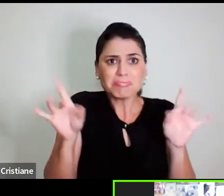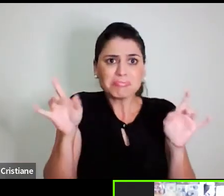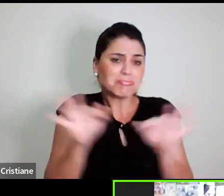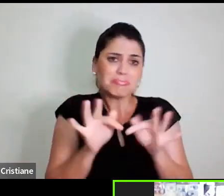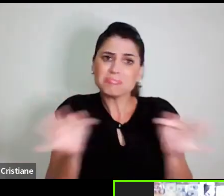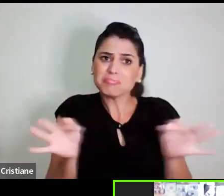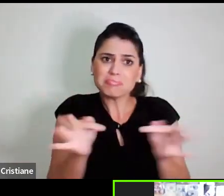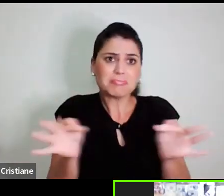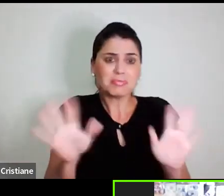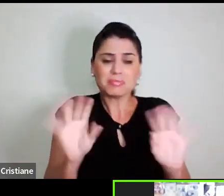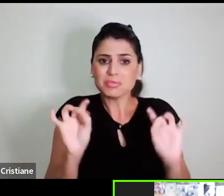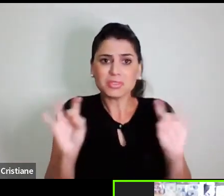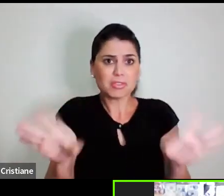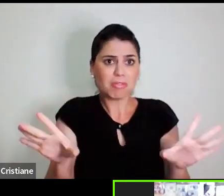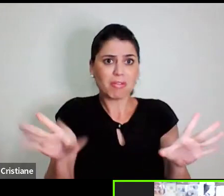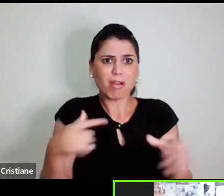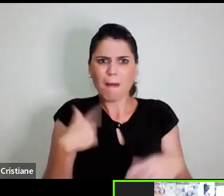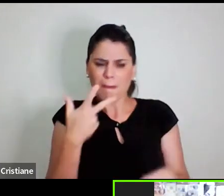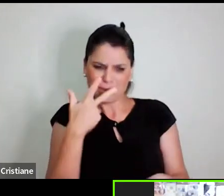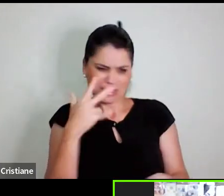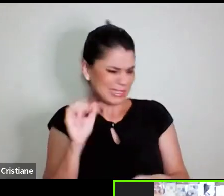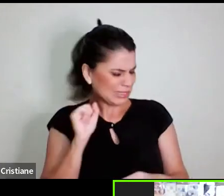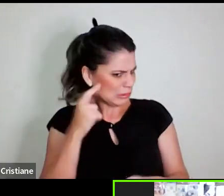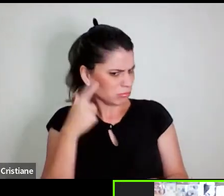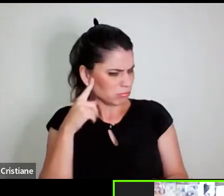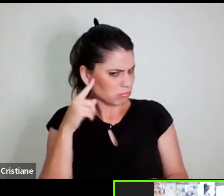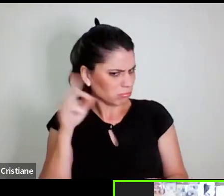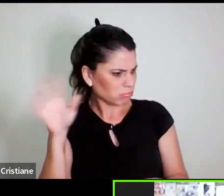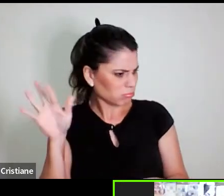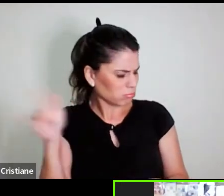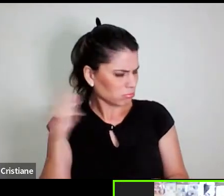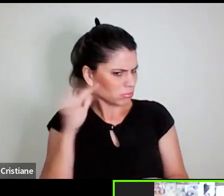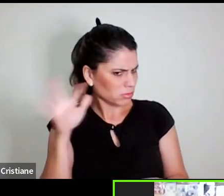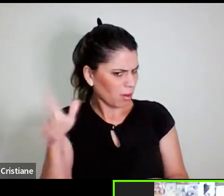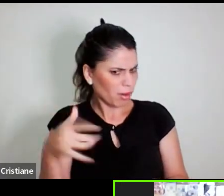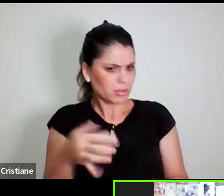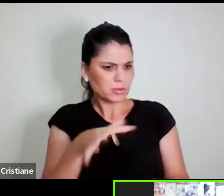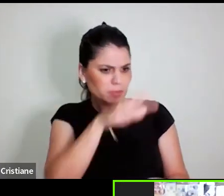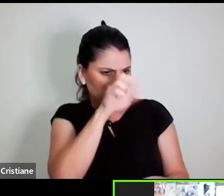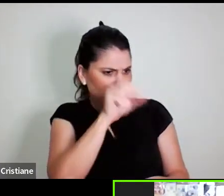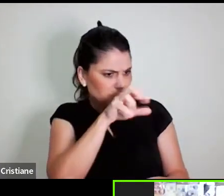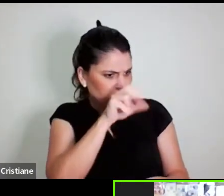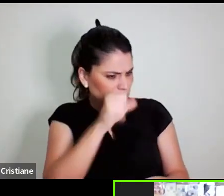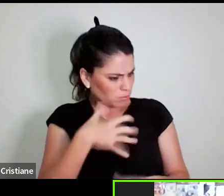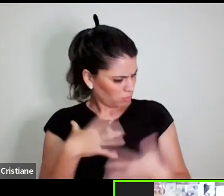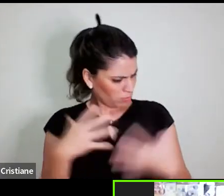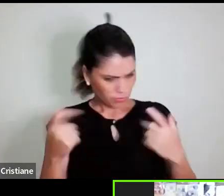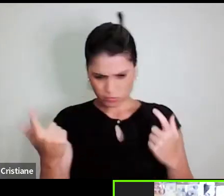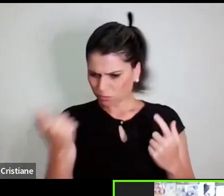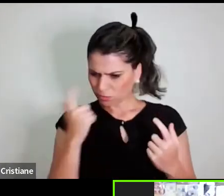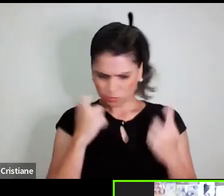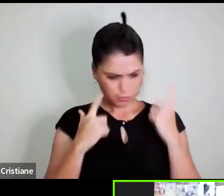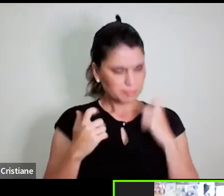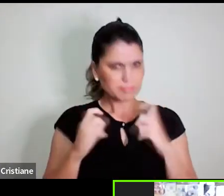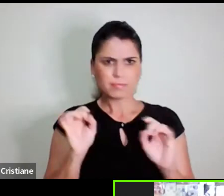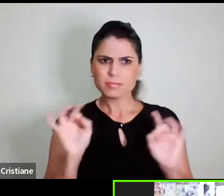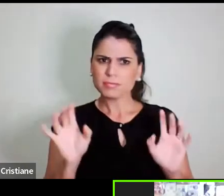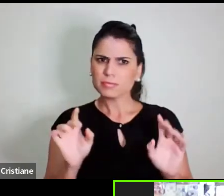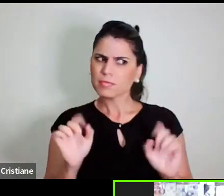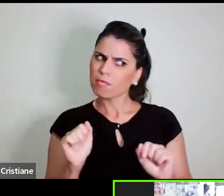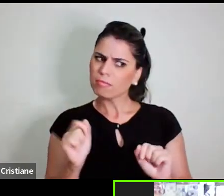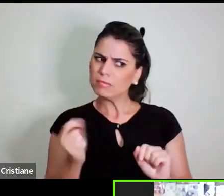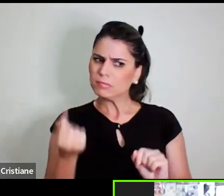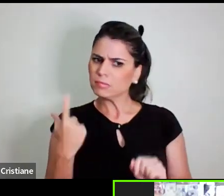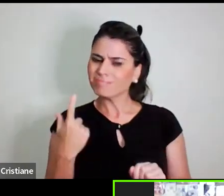Eu culpei um perfume que eu tinha comprado, porque eu usei esse perfume pela primeira vez, eu senti um cheiro e comecei a espirrar